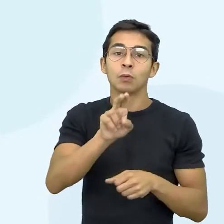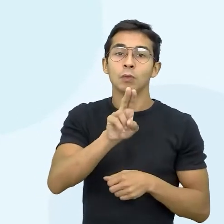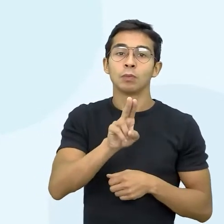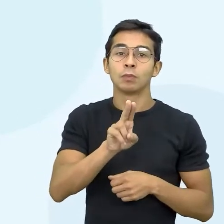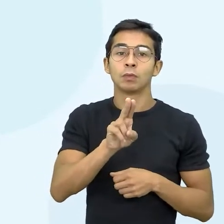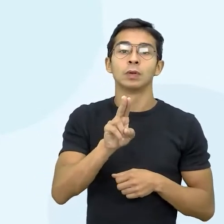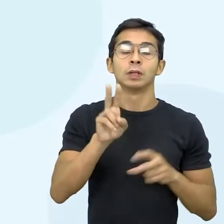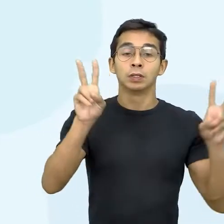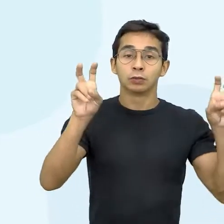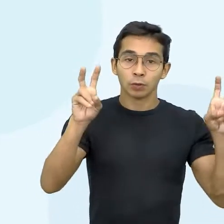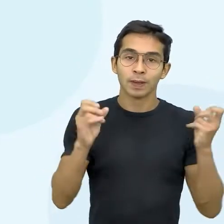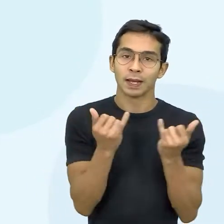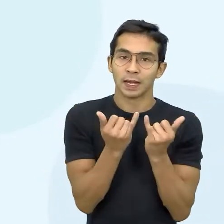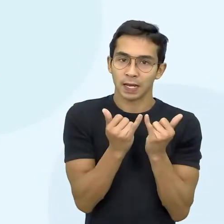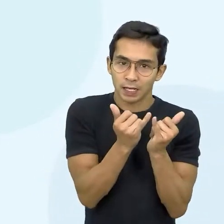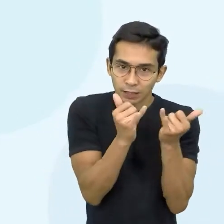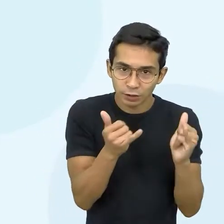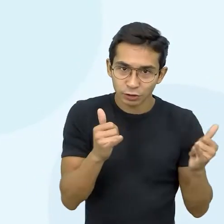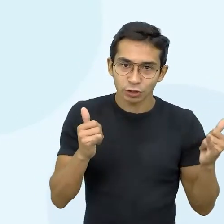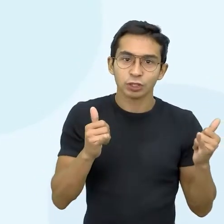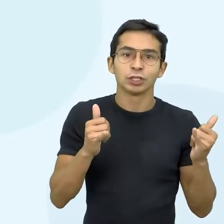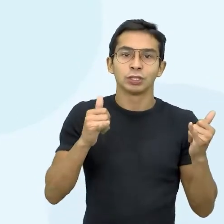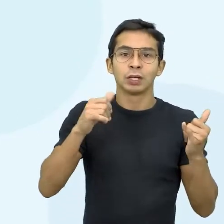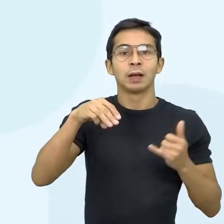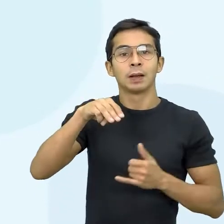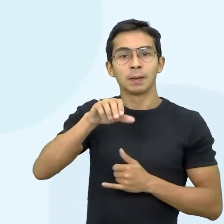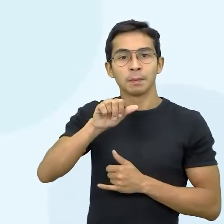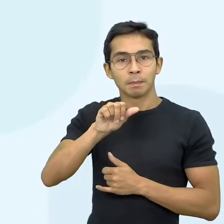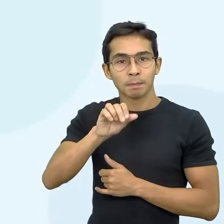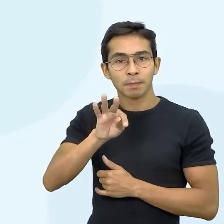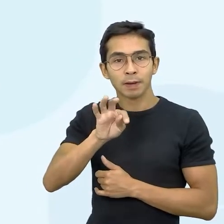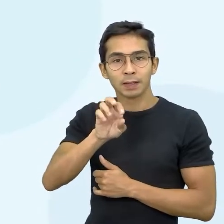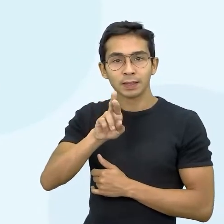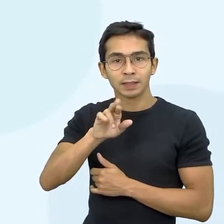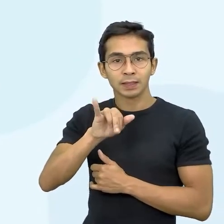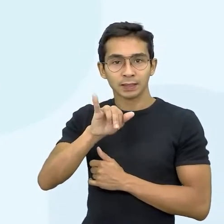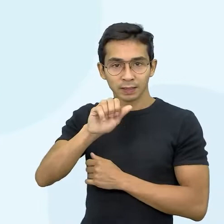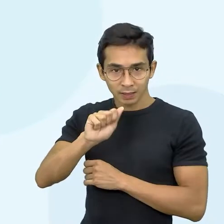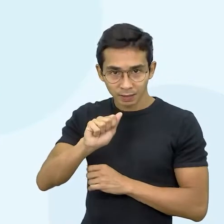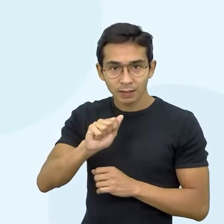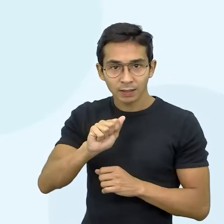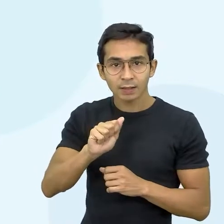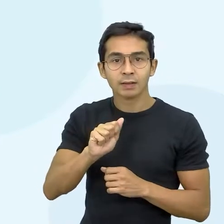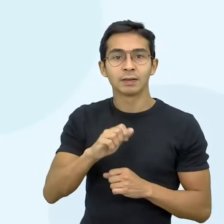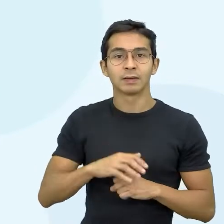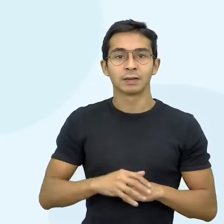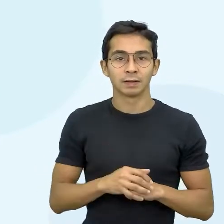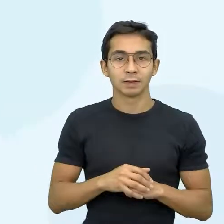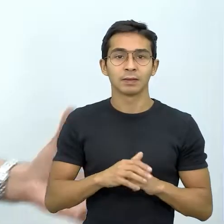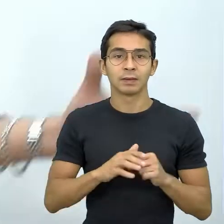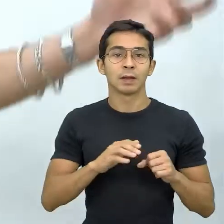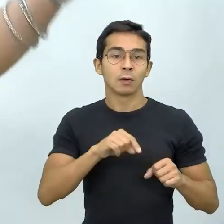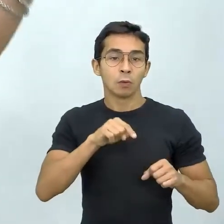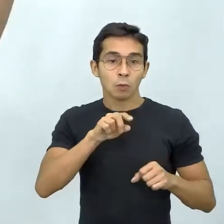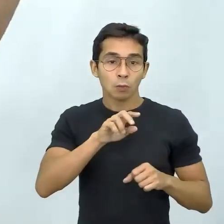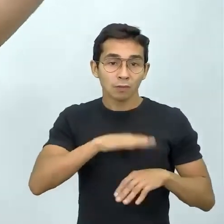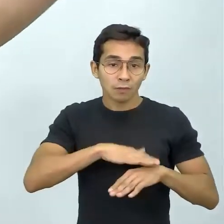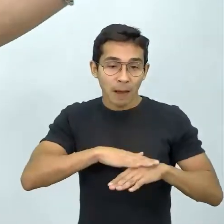de movimento para realizar previsões sobre os seus comportamentos em situações cotidianas e em